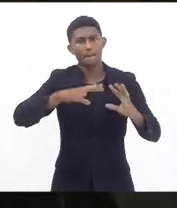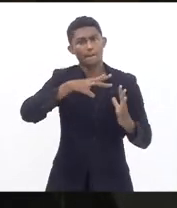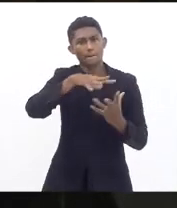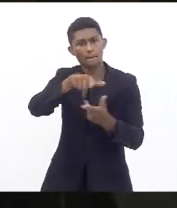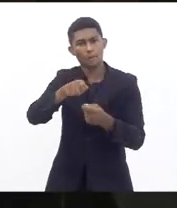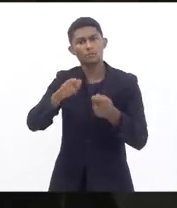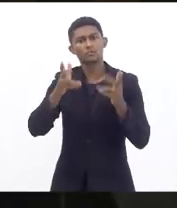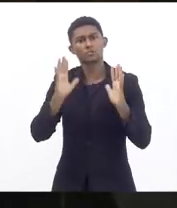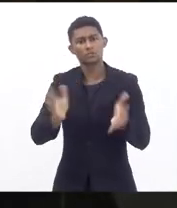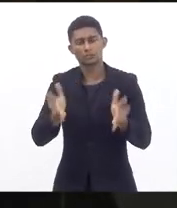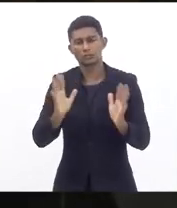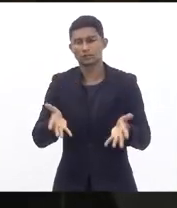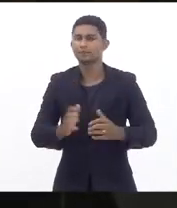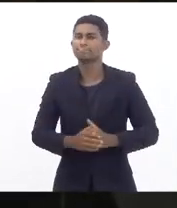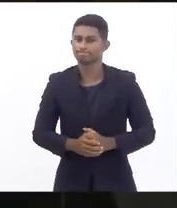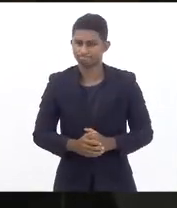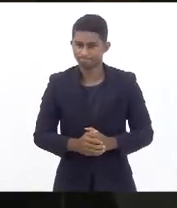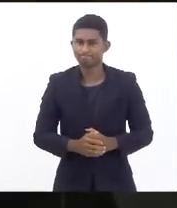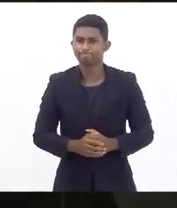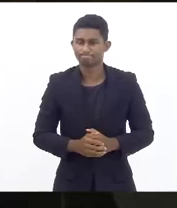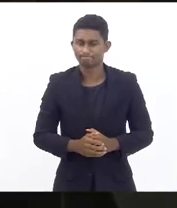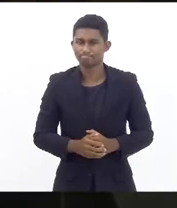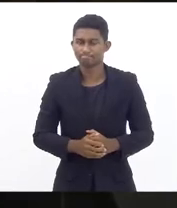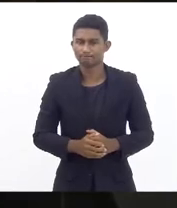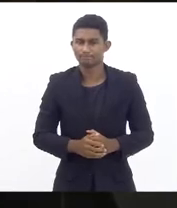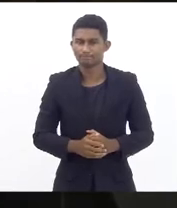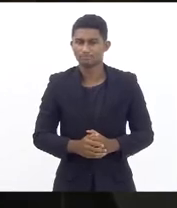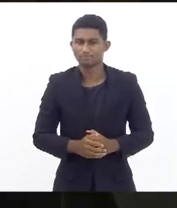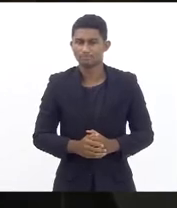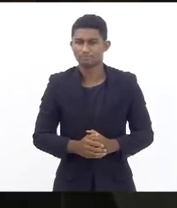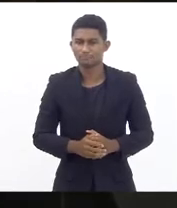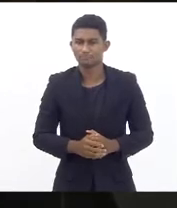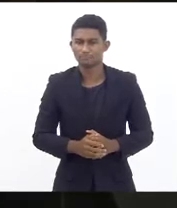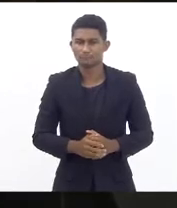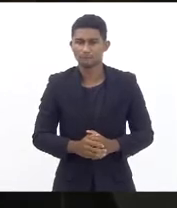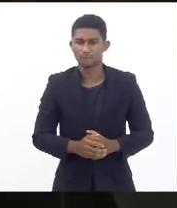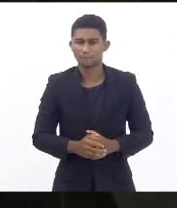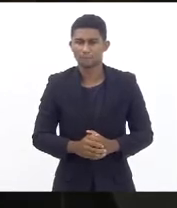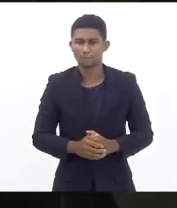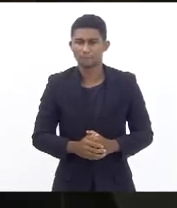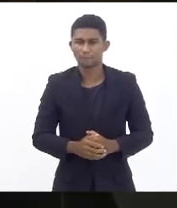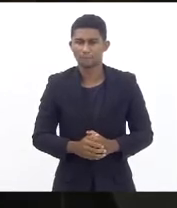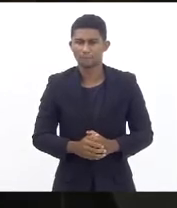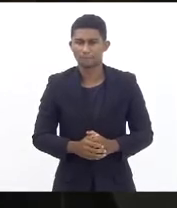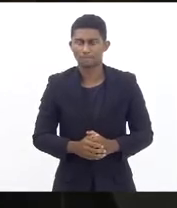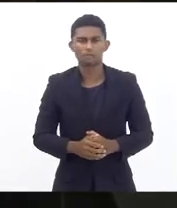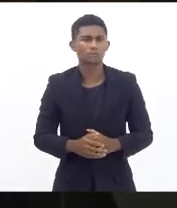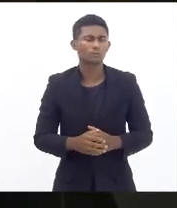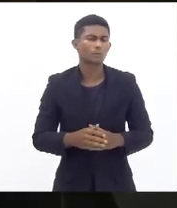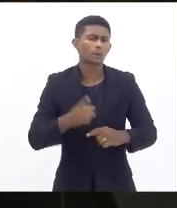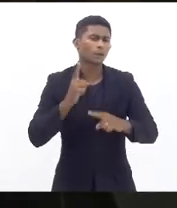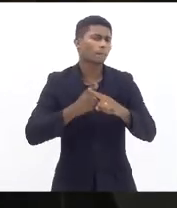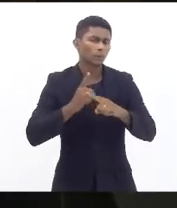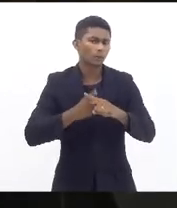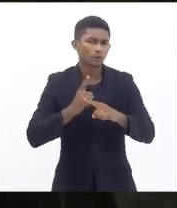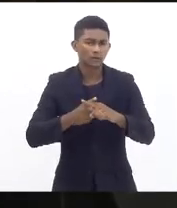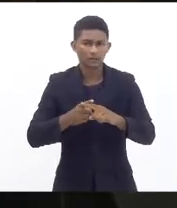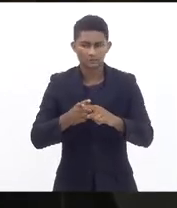O processo de modificação da estrutura